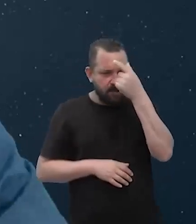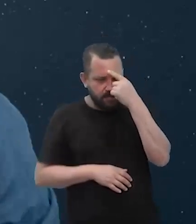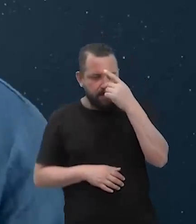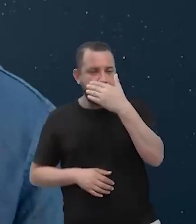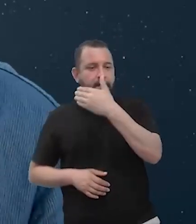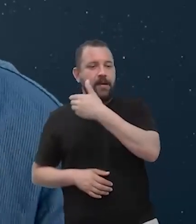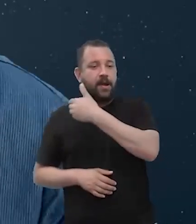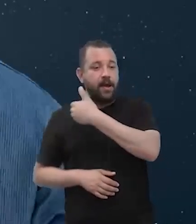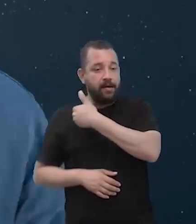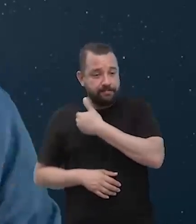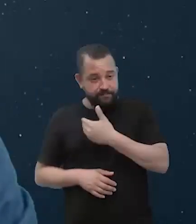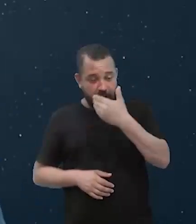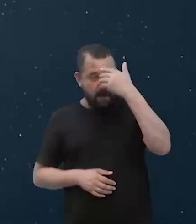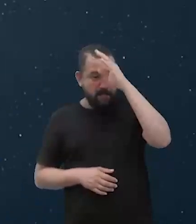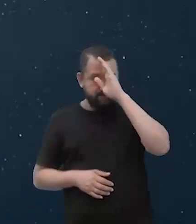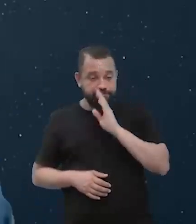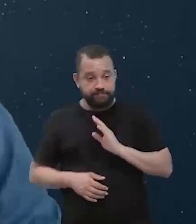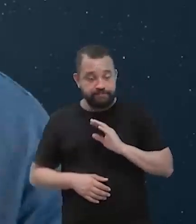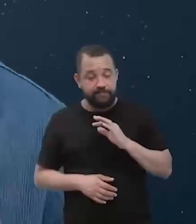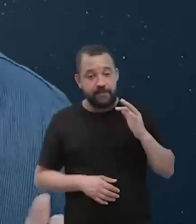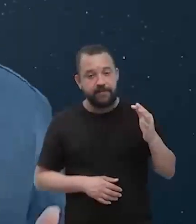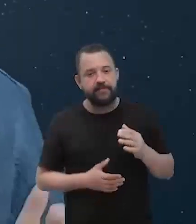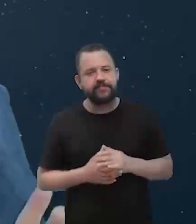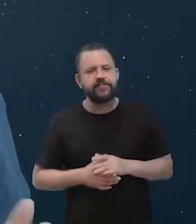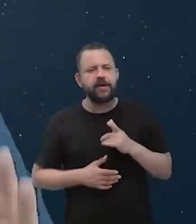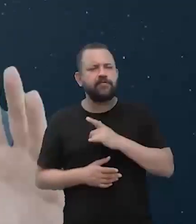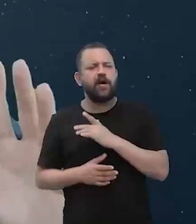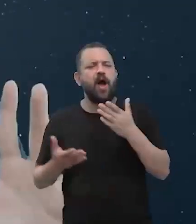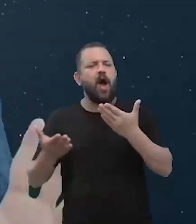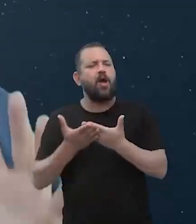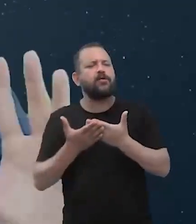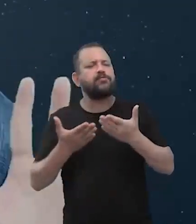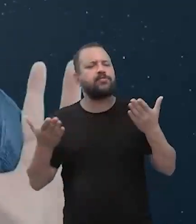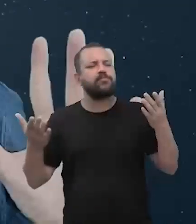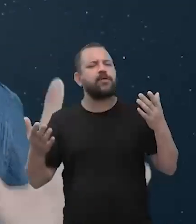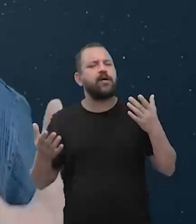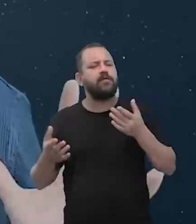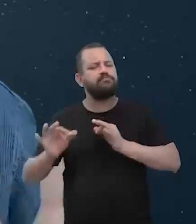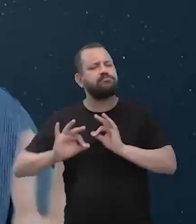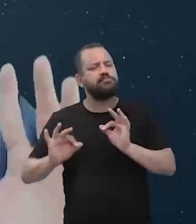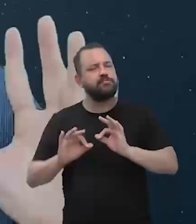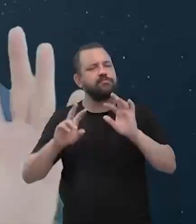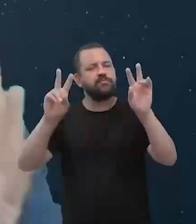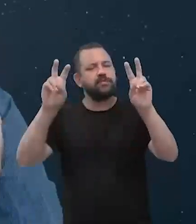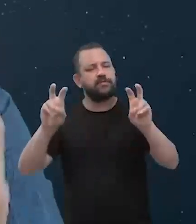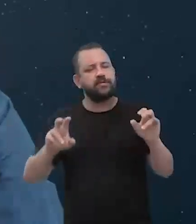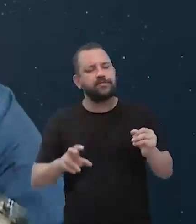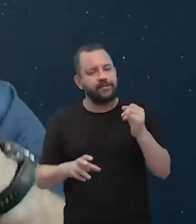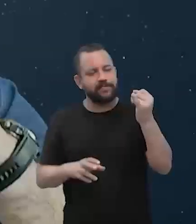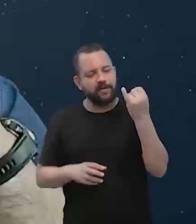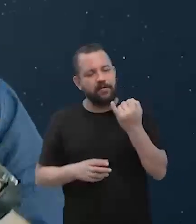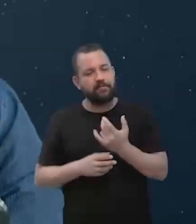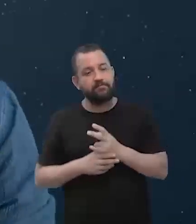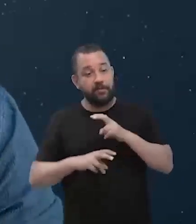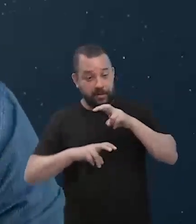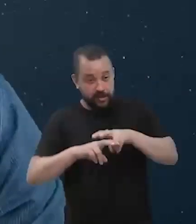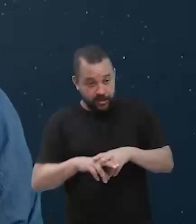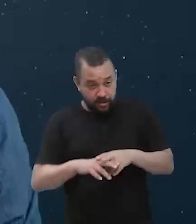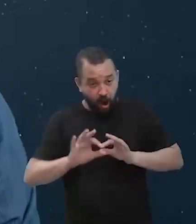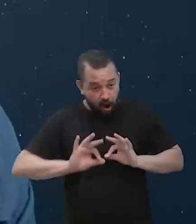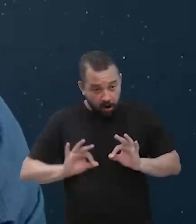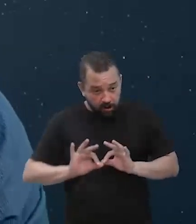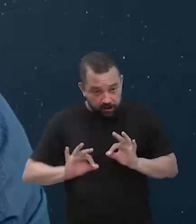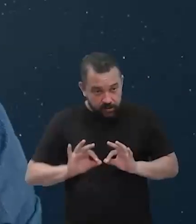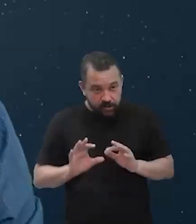hoje eu preparei um tema especial para você. Olha, se acomoda na tua cadeira agora, prepara